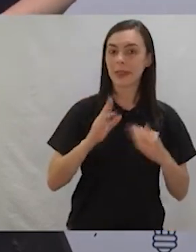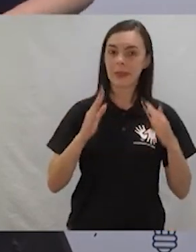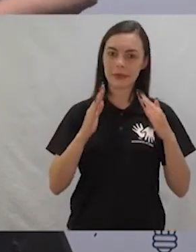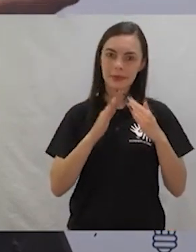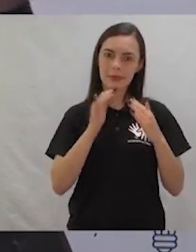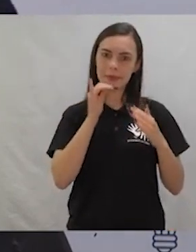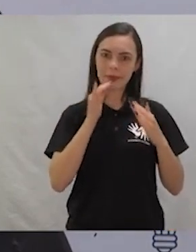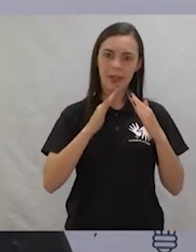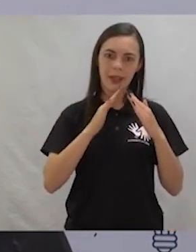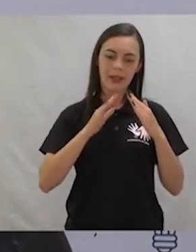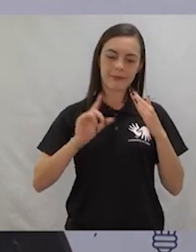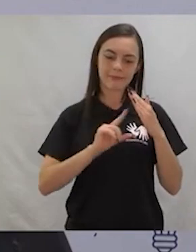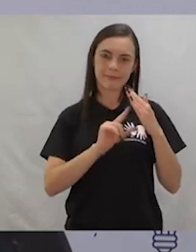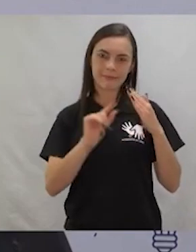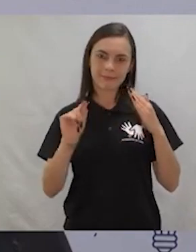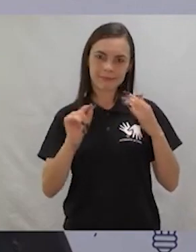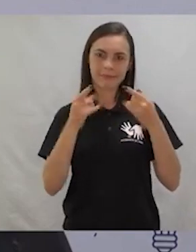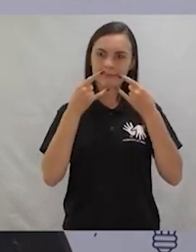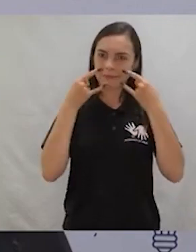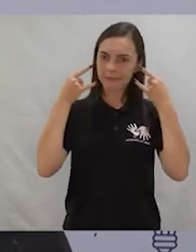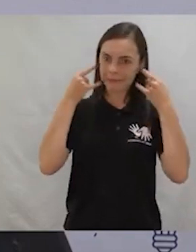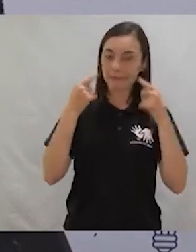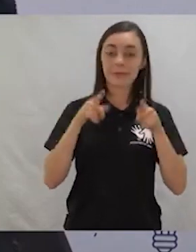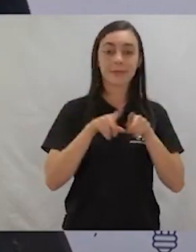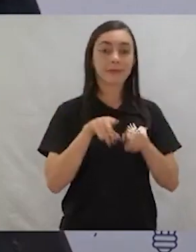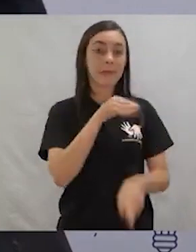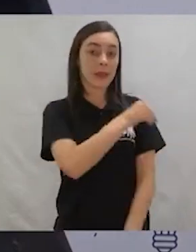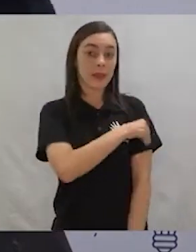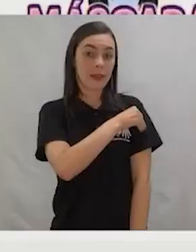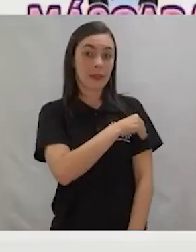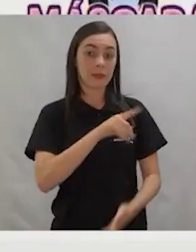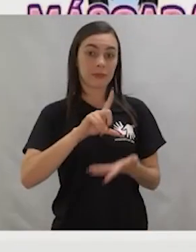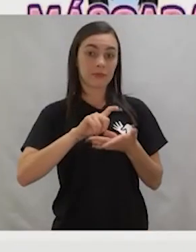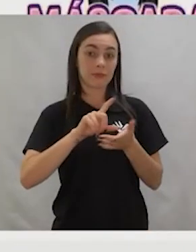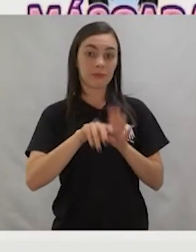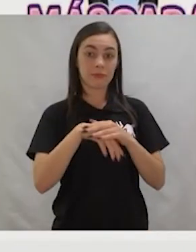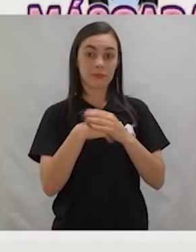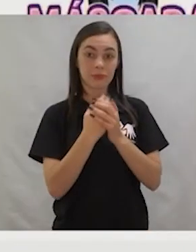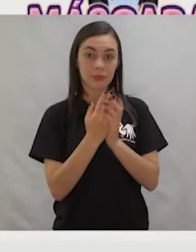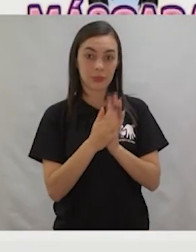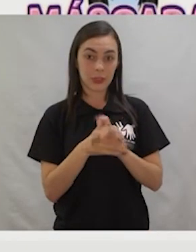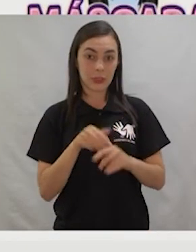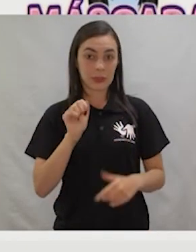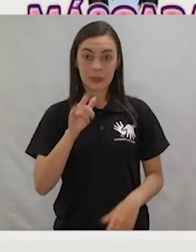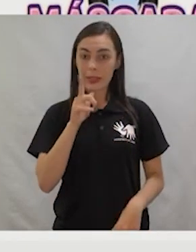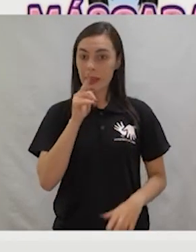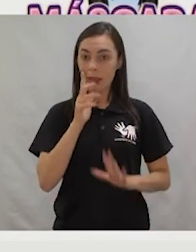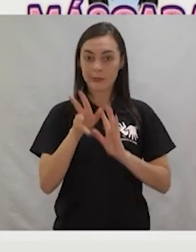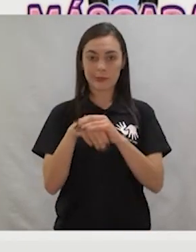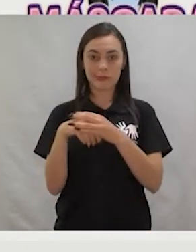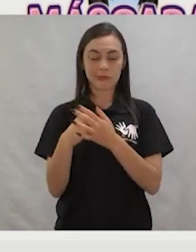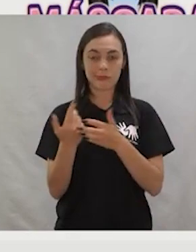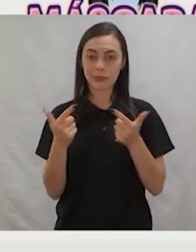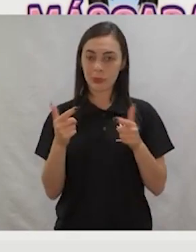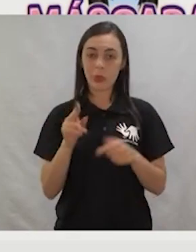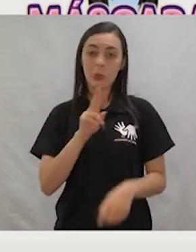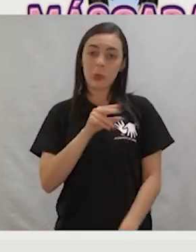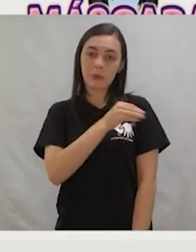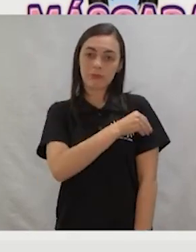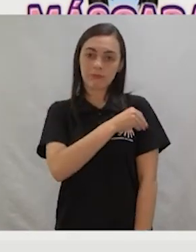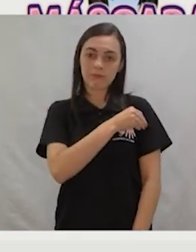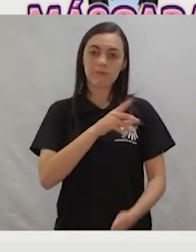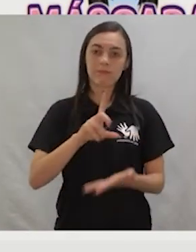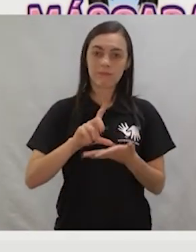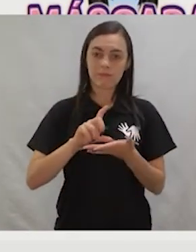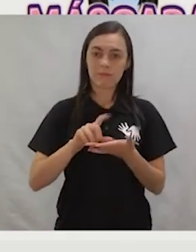de casa, que passa, é bem importante, né? Passar o álcool gel, né? Quem isso. Não tem lugar para lavar as mãos, né? Água e sabão, passe o